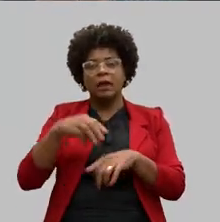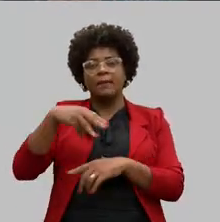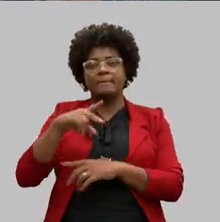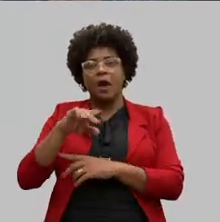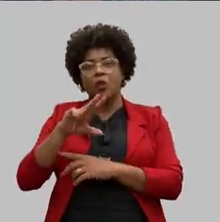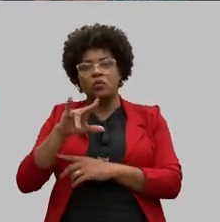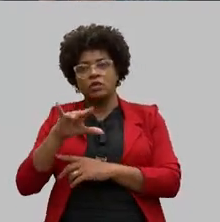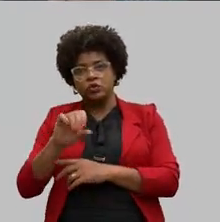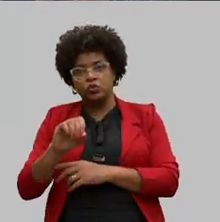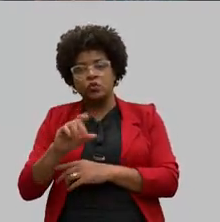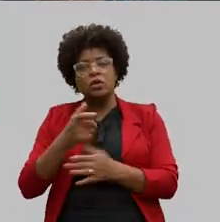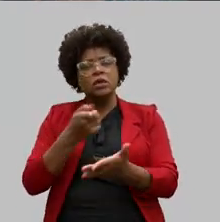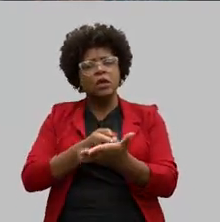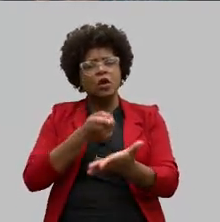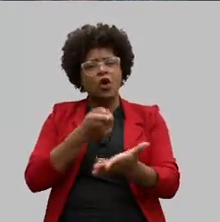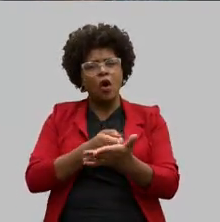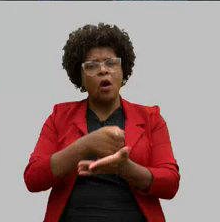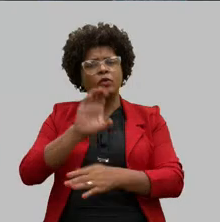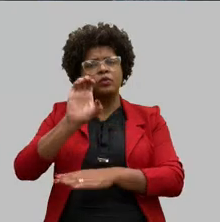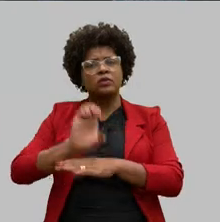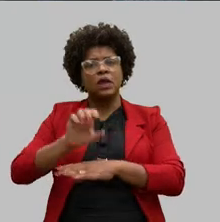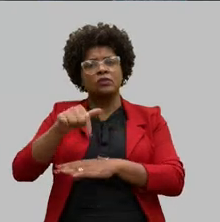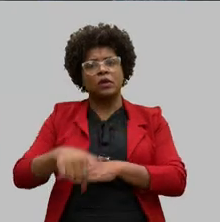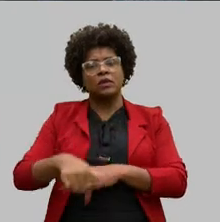é essa política